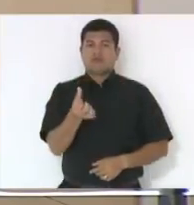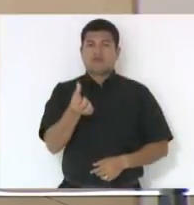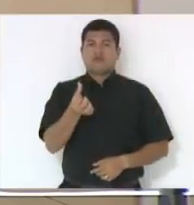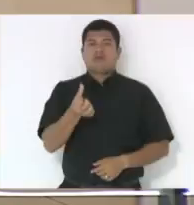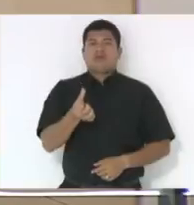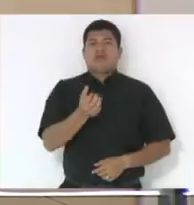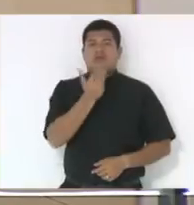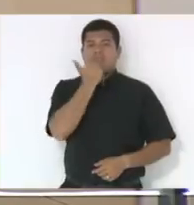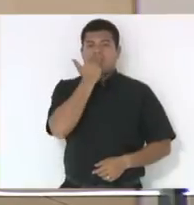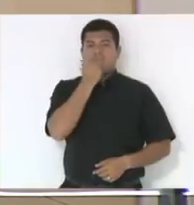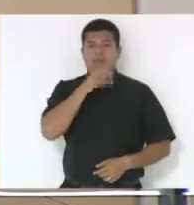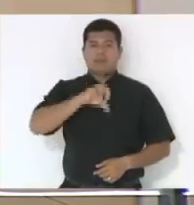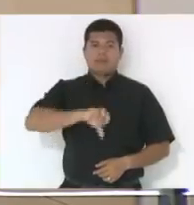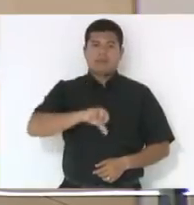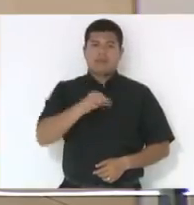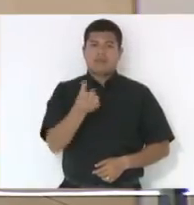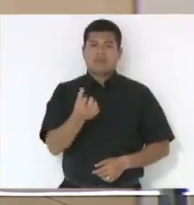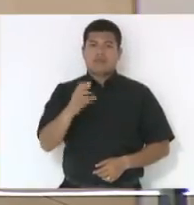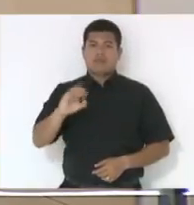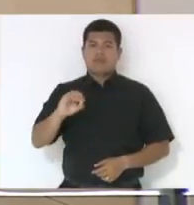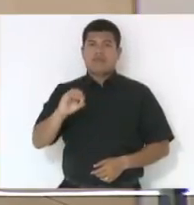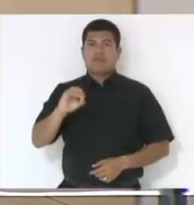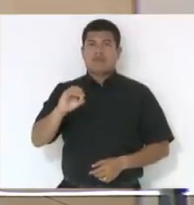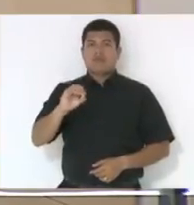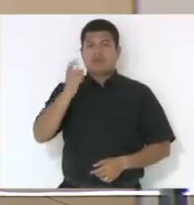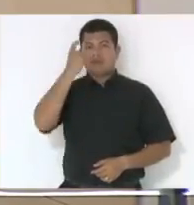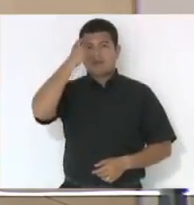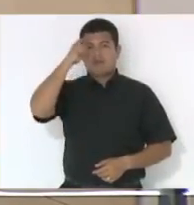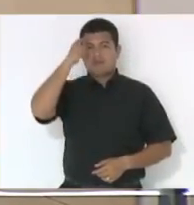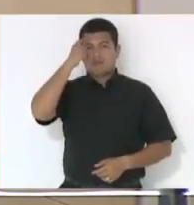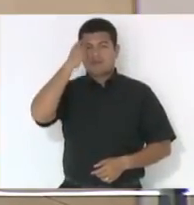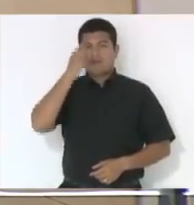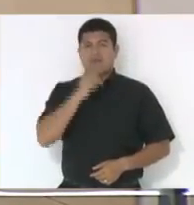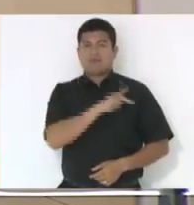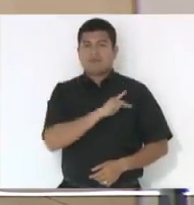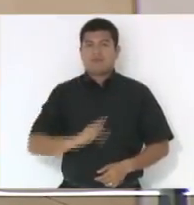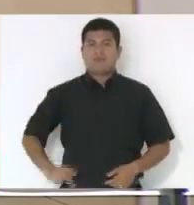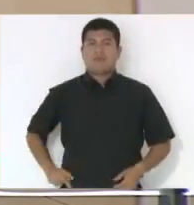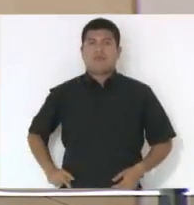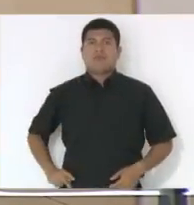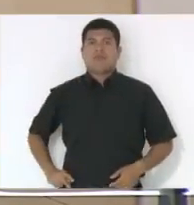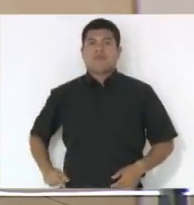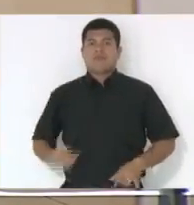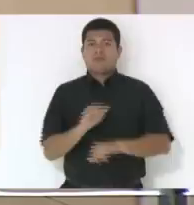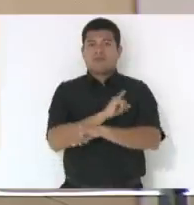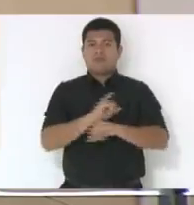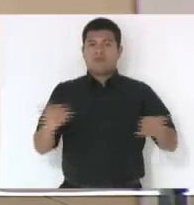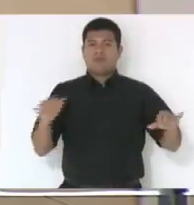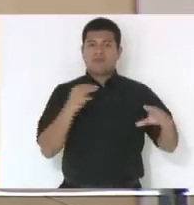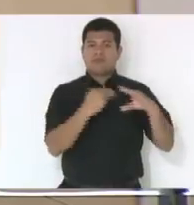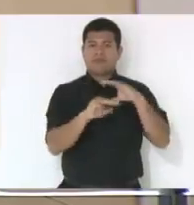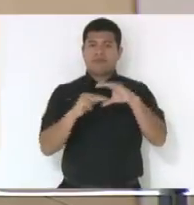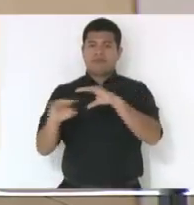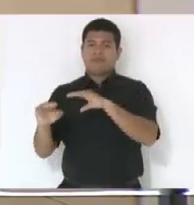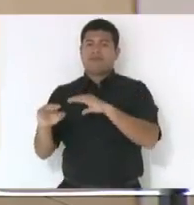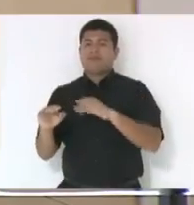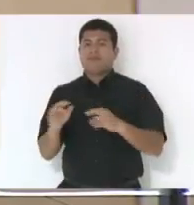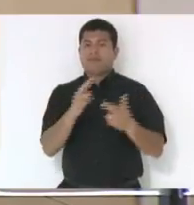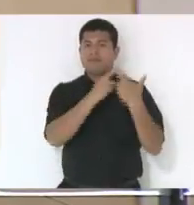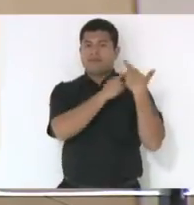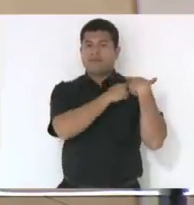Sopelso, 960, deputado Valmir Comim. Esta presidência comunica que encaminhará aos